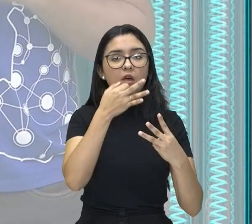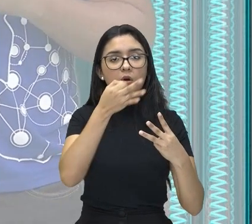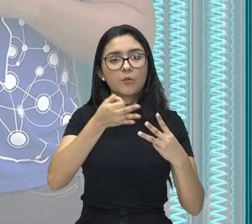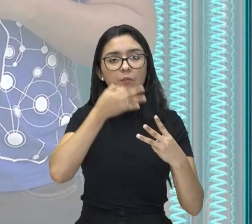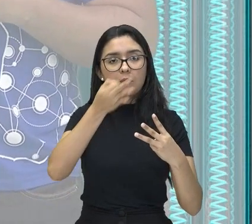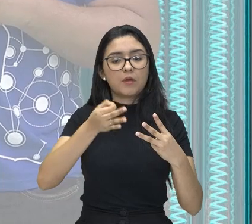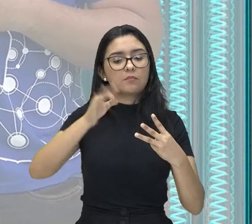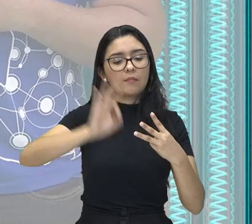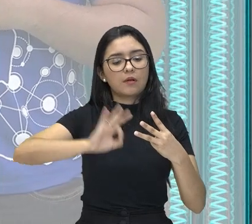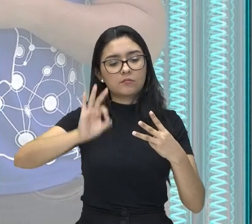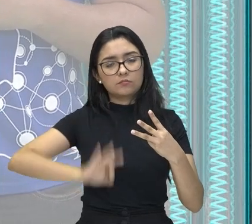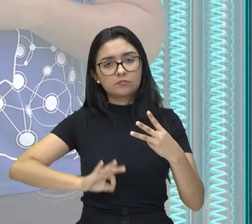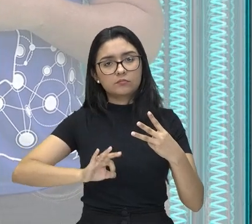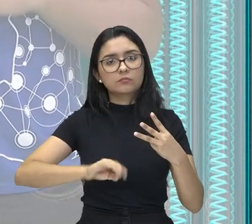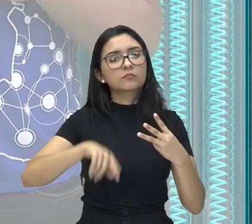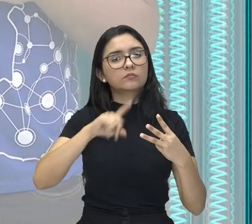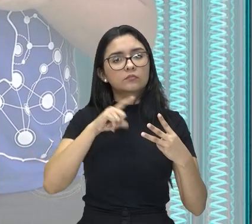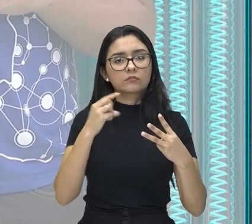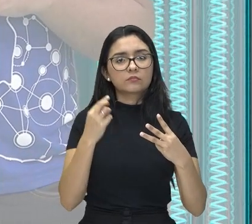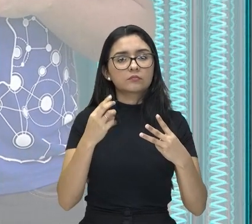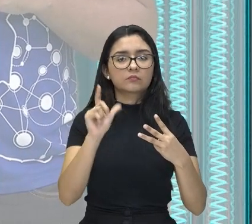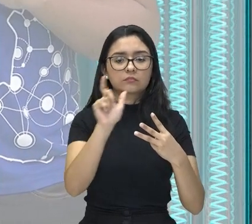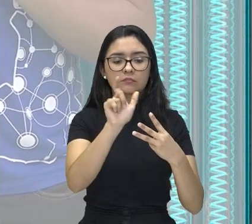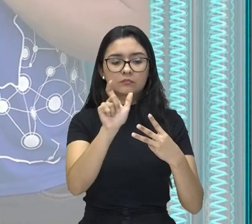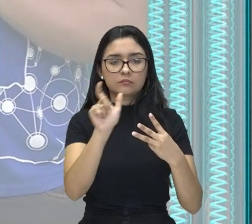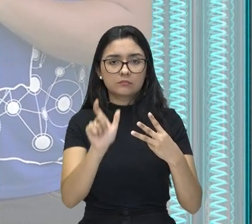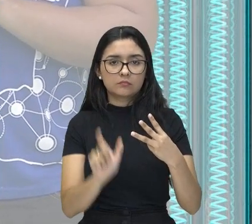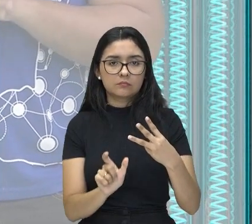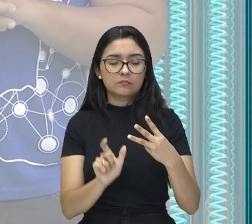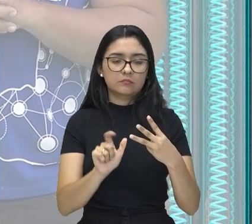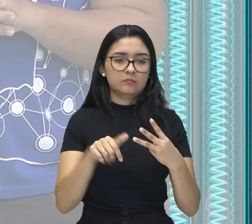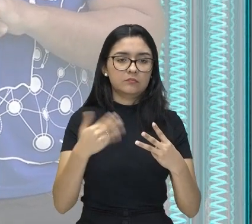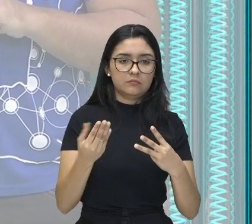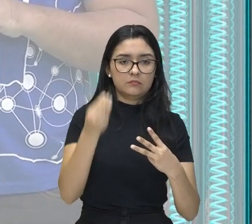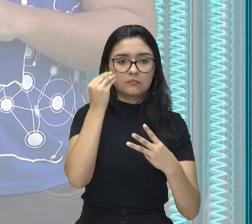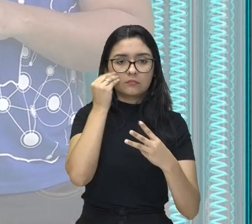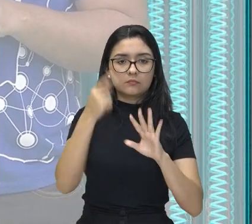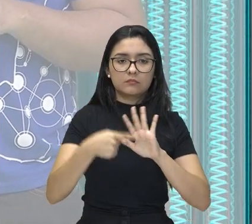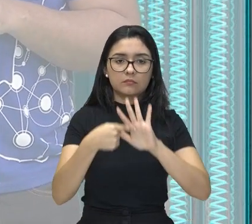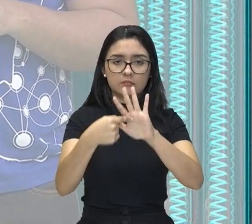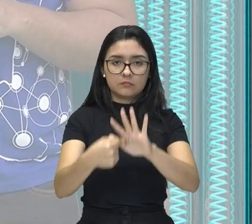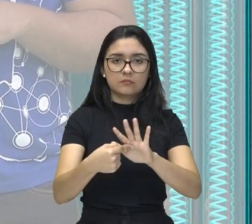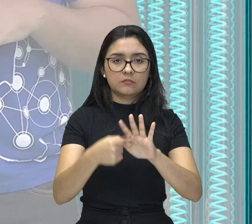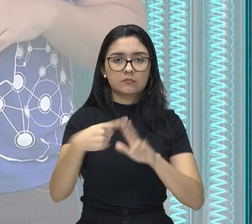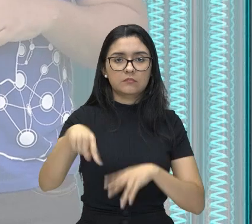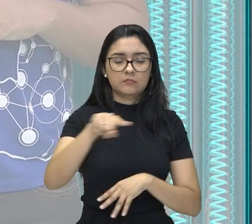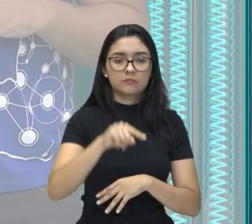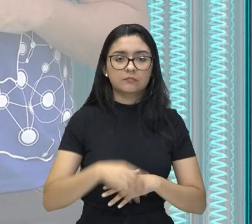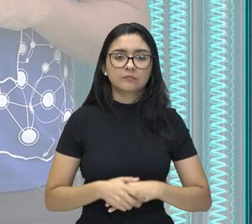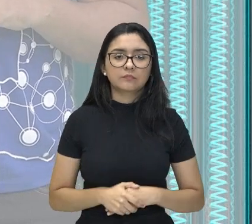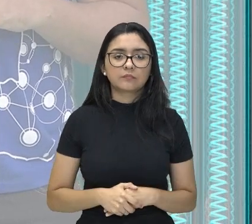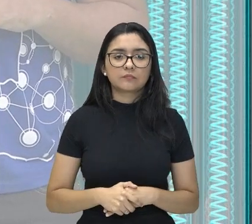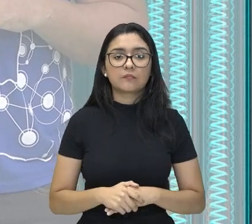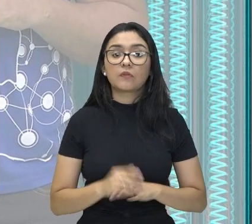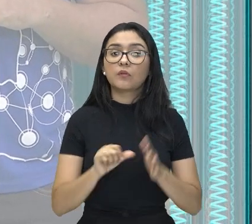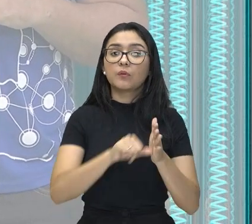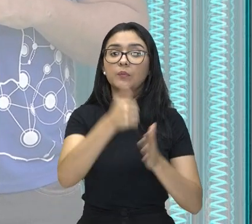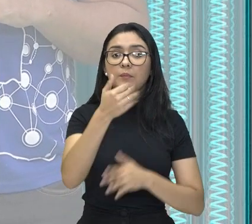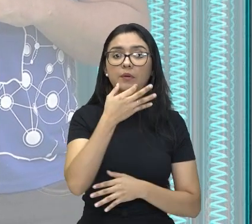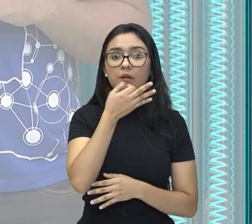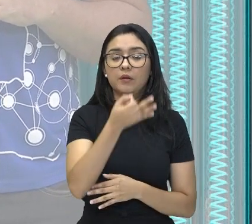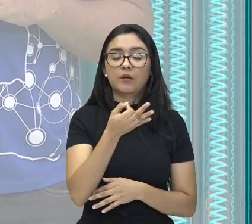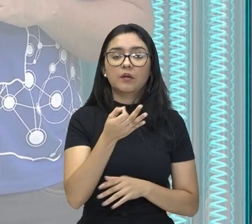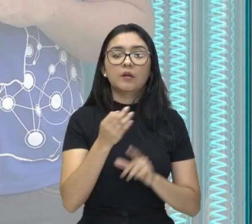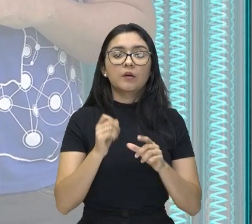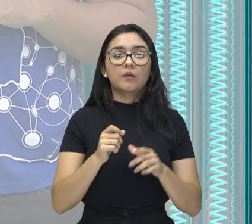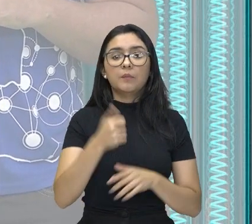nós acabamos de visualizar? Então, vamos aqui destacar cada uma delas para vocês. No primeiro argumento, a